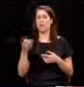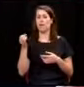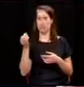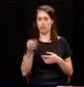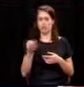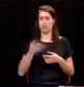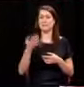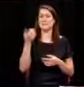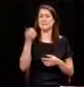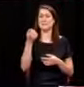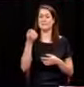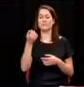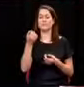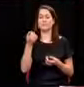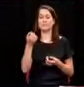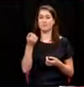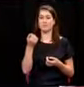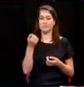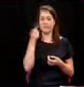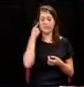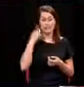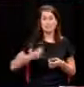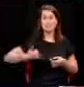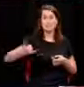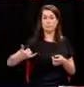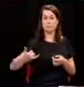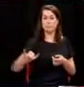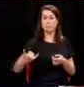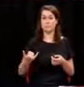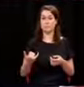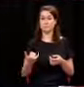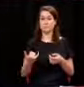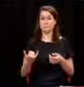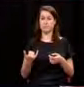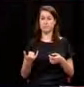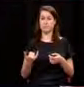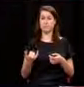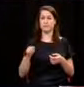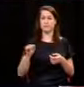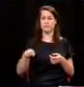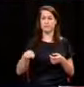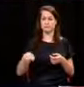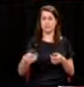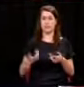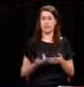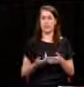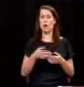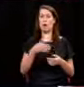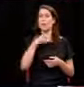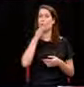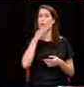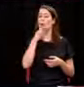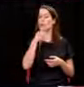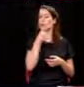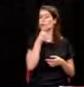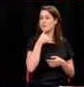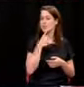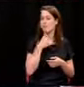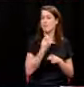Sim, senhor. Chama-se Comboio Vermelho, porque é realmente um comboio só